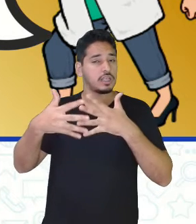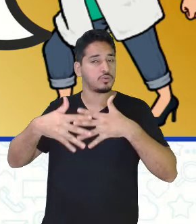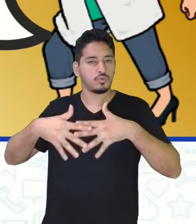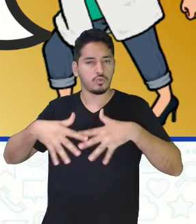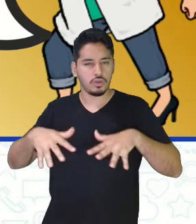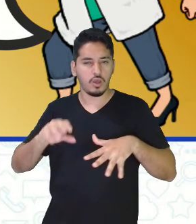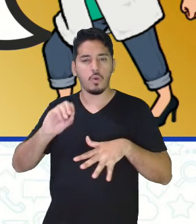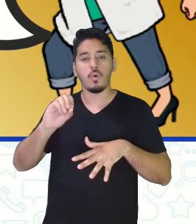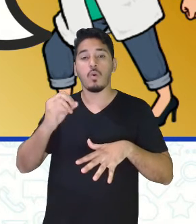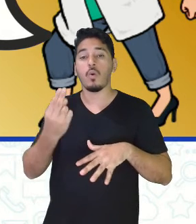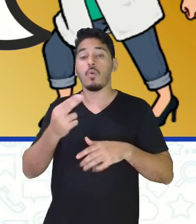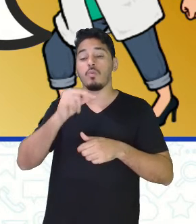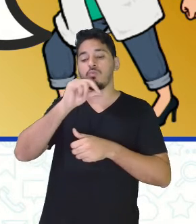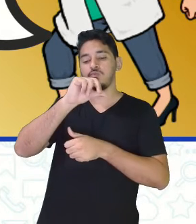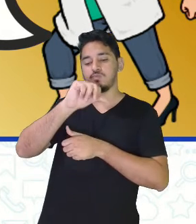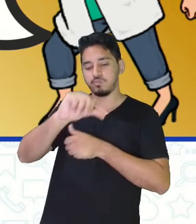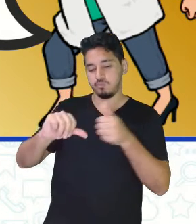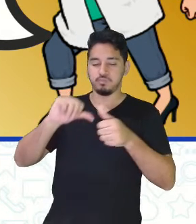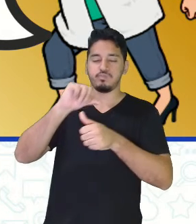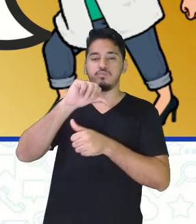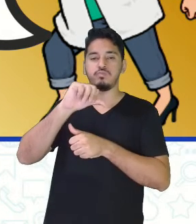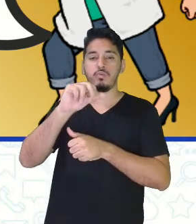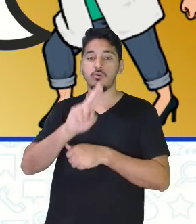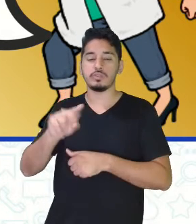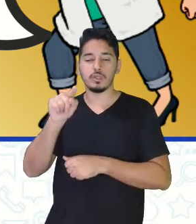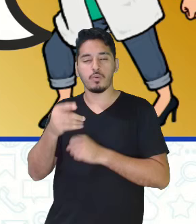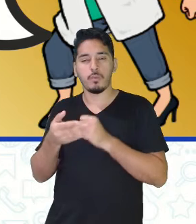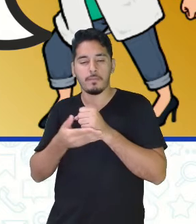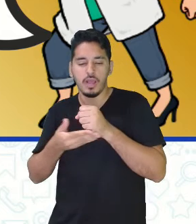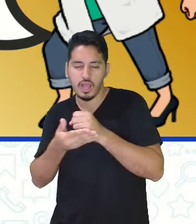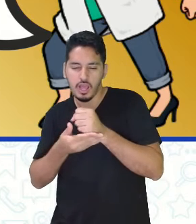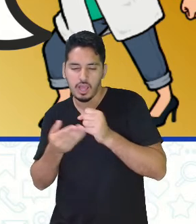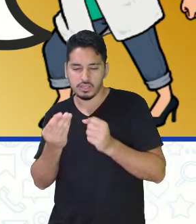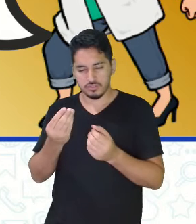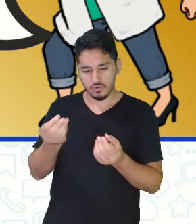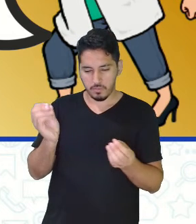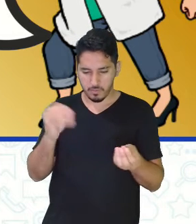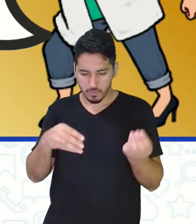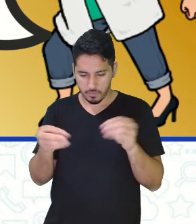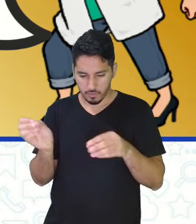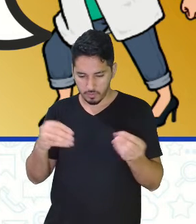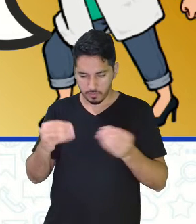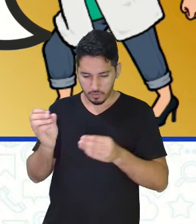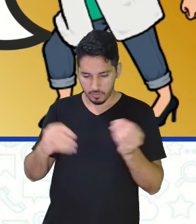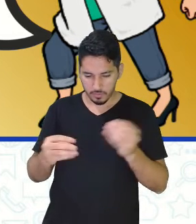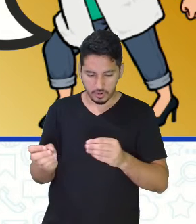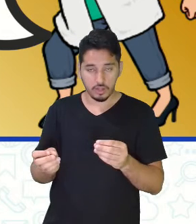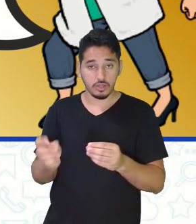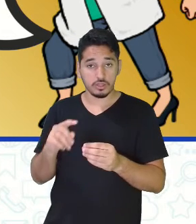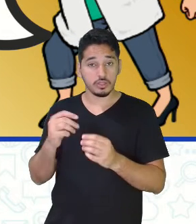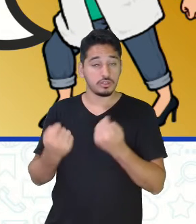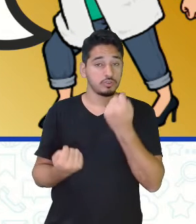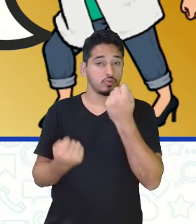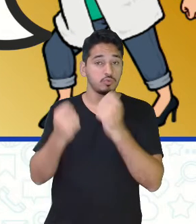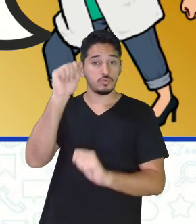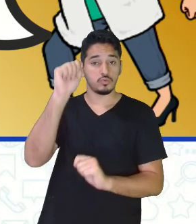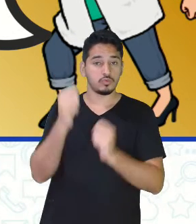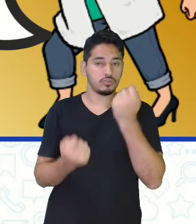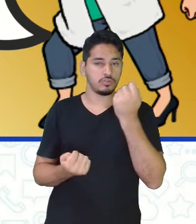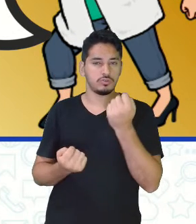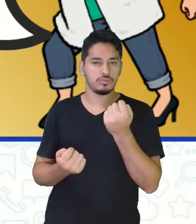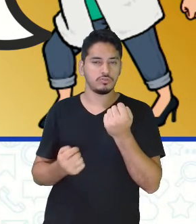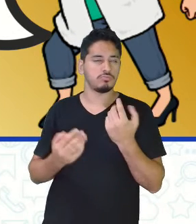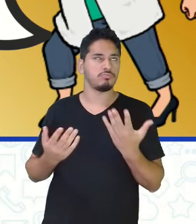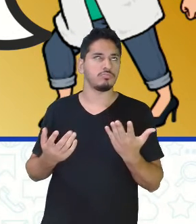ou transformado, usado como base no processo produtivo das indústrias. Então, a